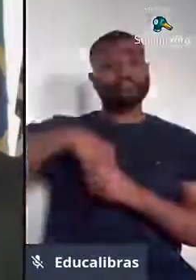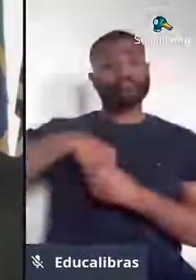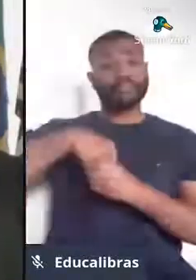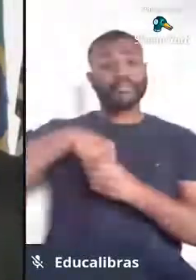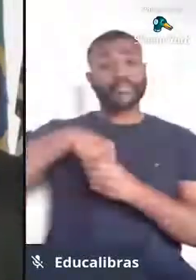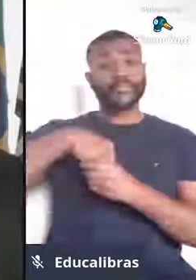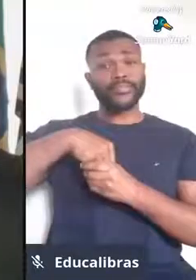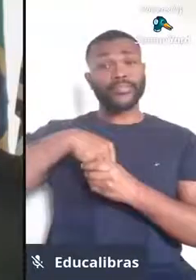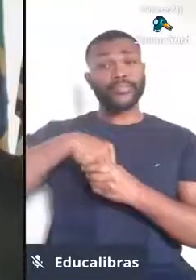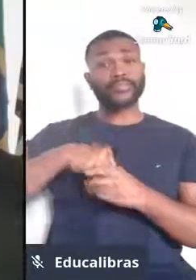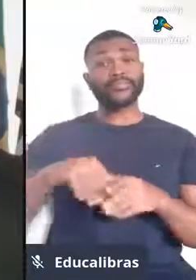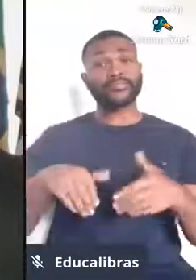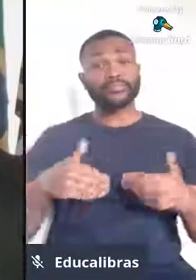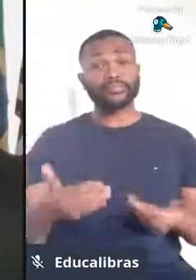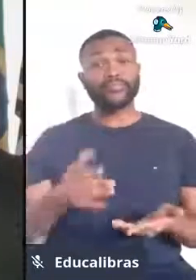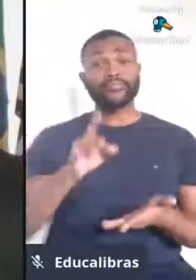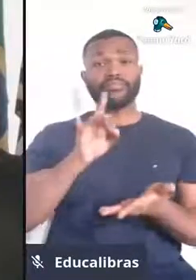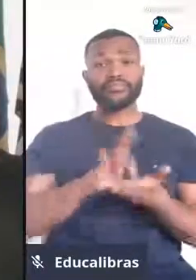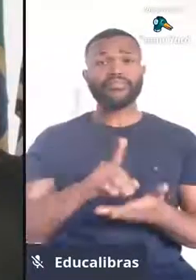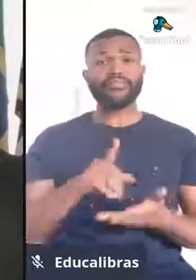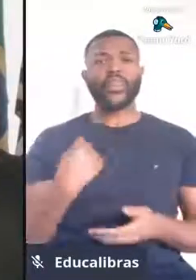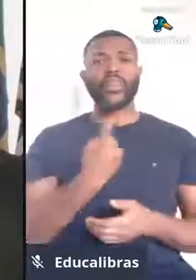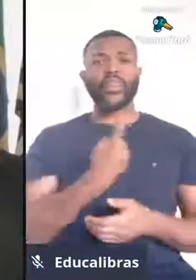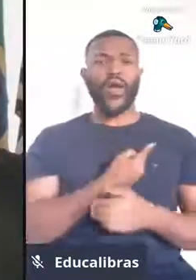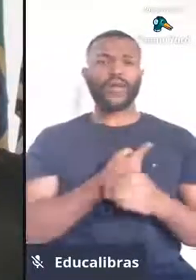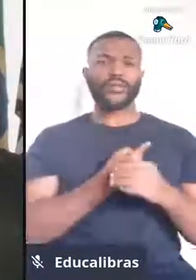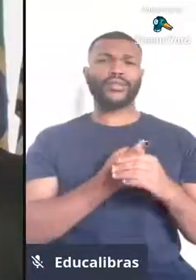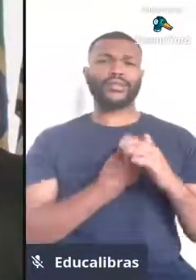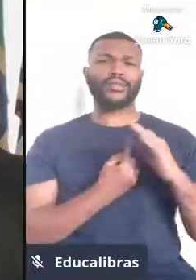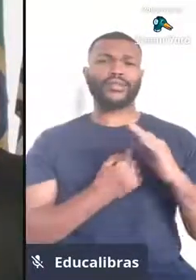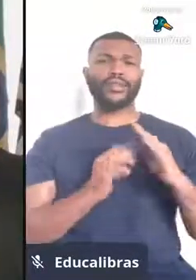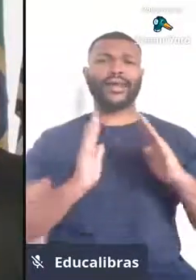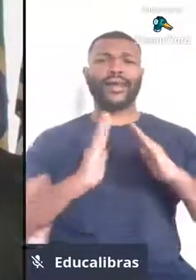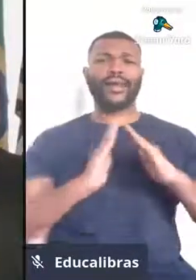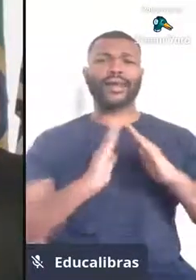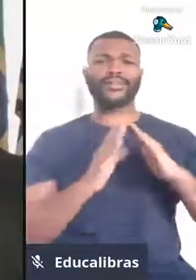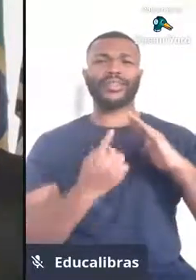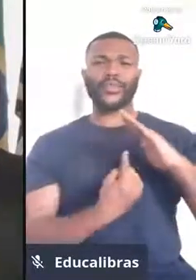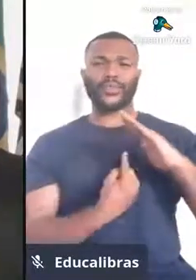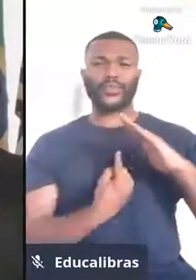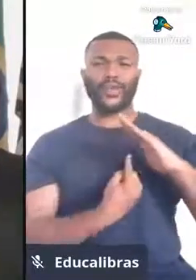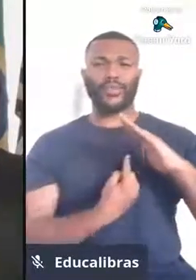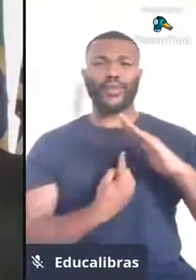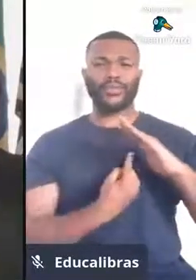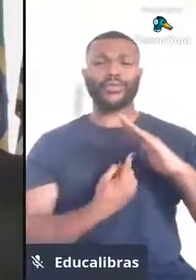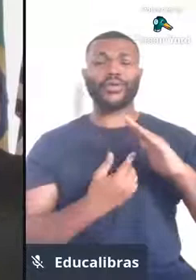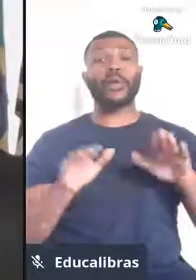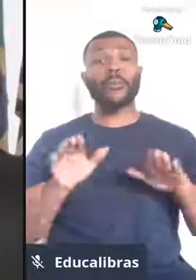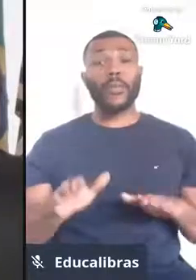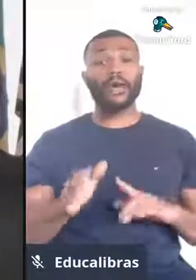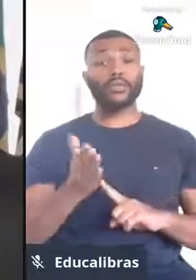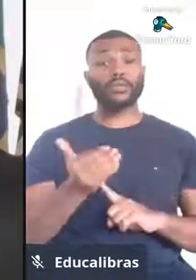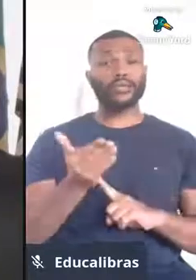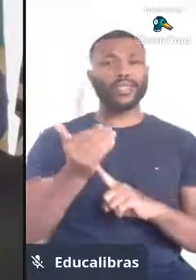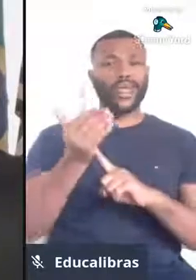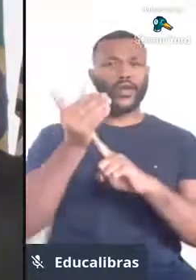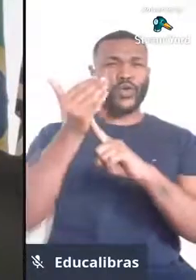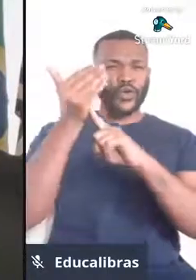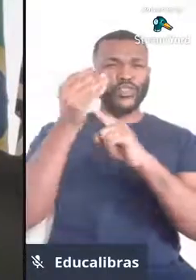e a bem da verdade é que estamos todos em isolamento social, mas a tecnologia sempre serviu para acompanhar e para aproximar aí as